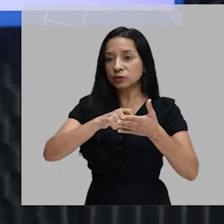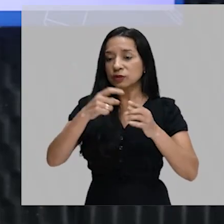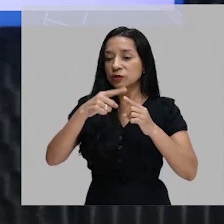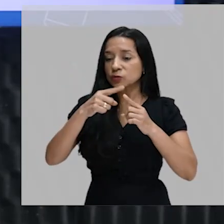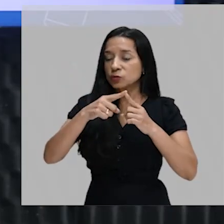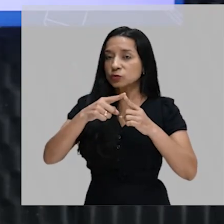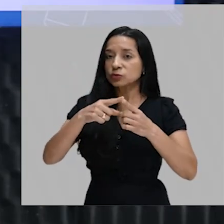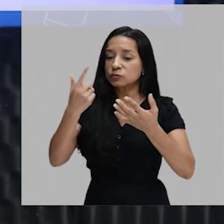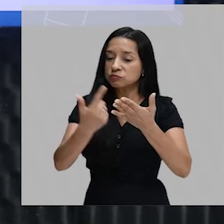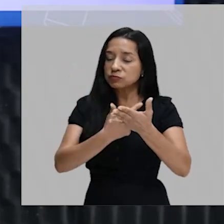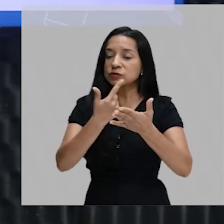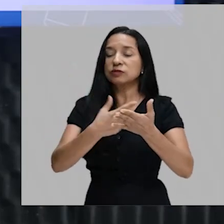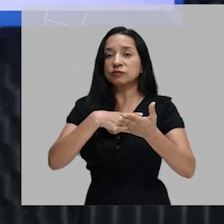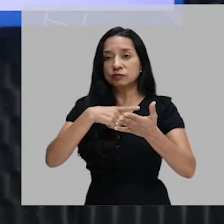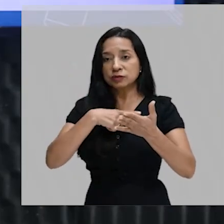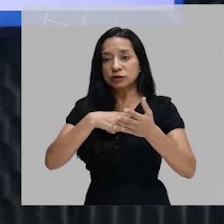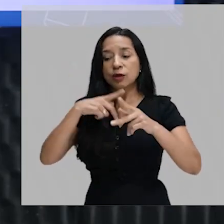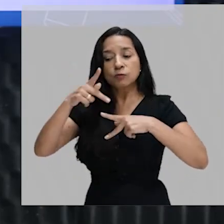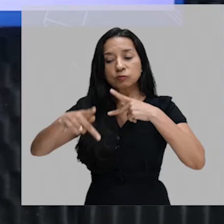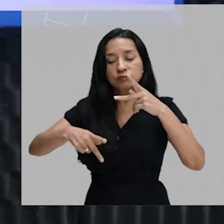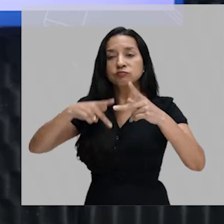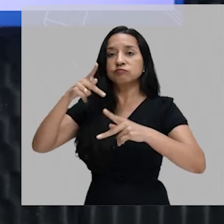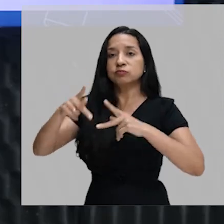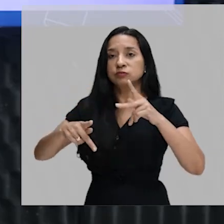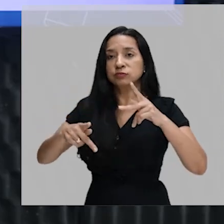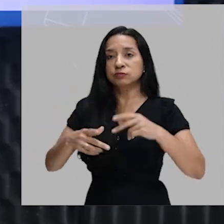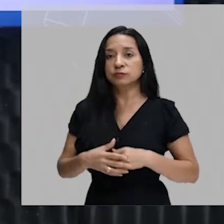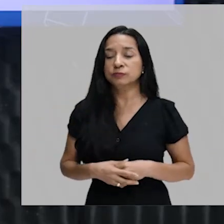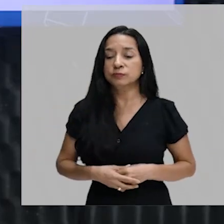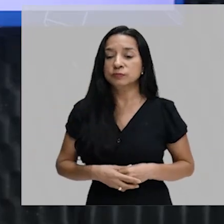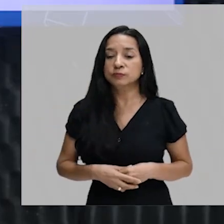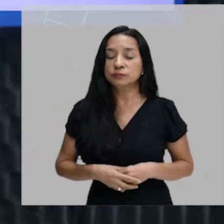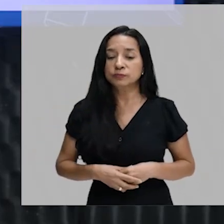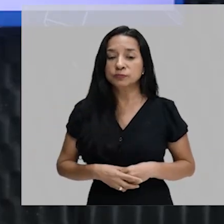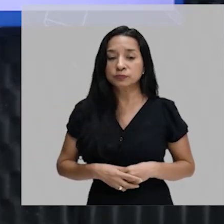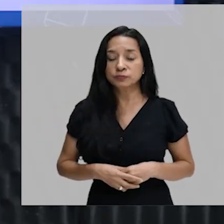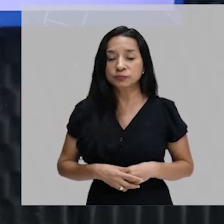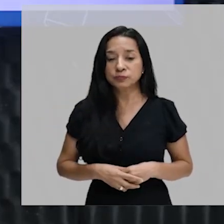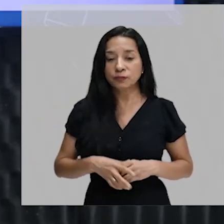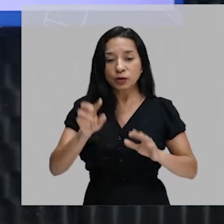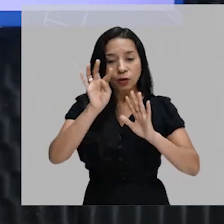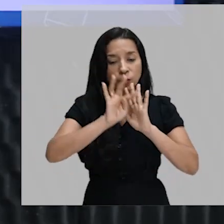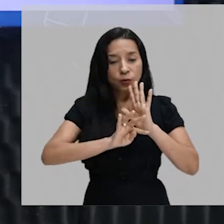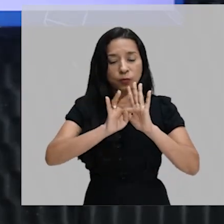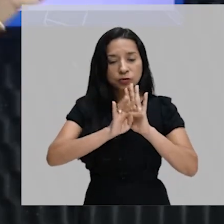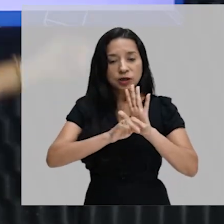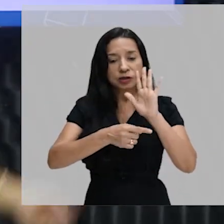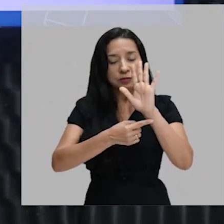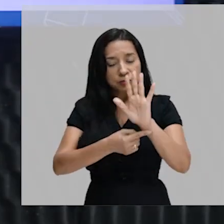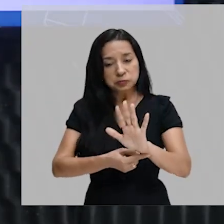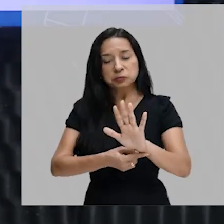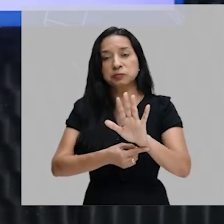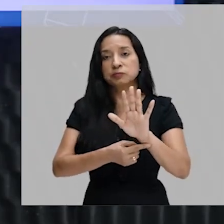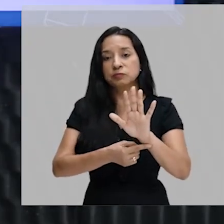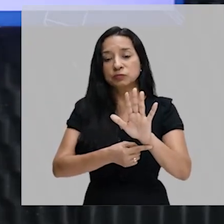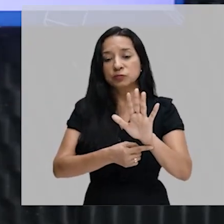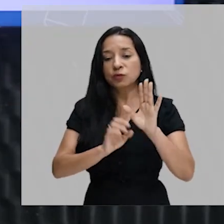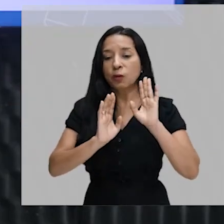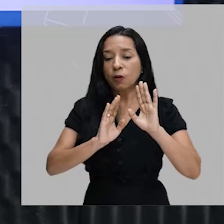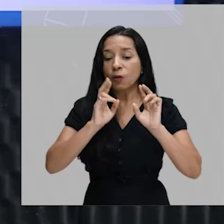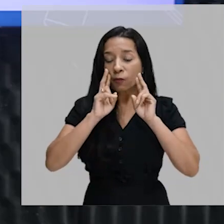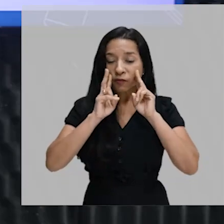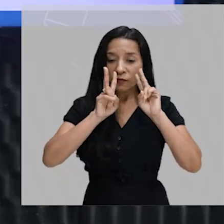têm o seu público. É isso que está sendo dito aqui. O texto é determinado pela época, pelo local em que foi